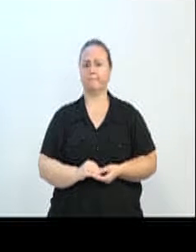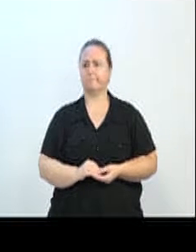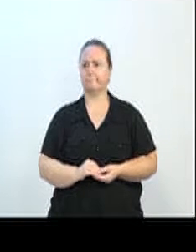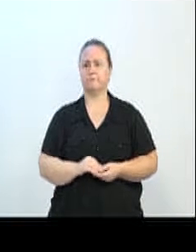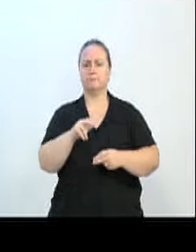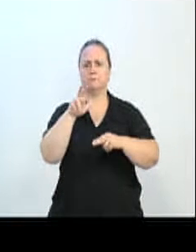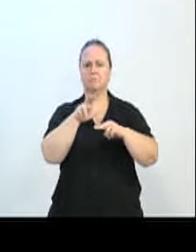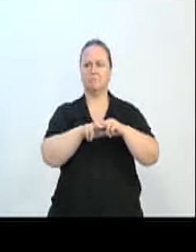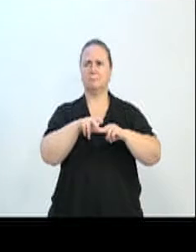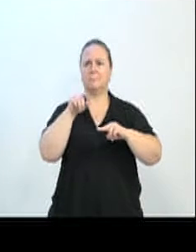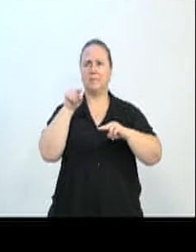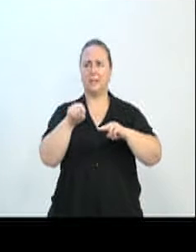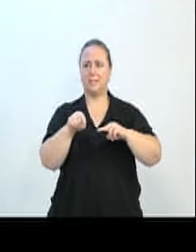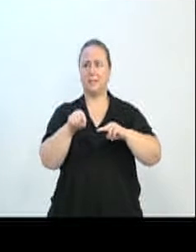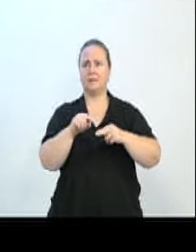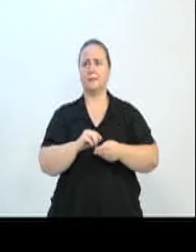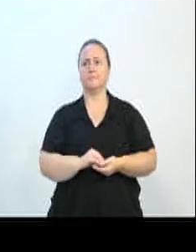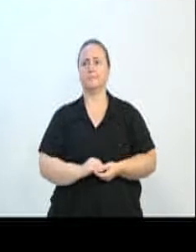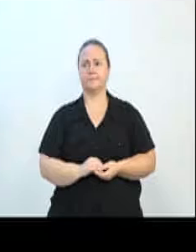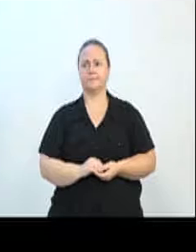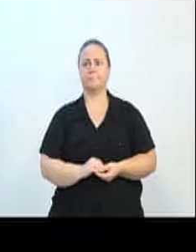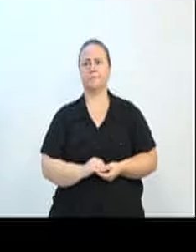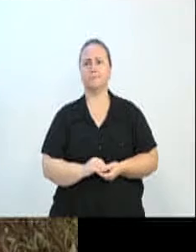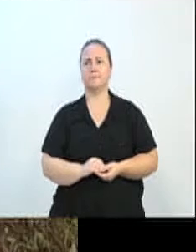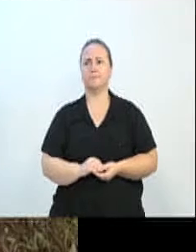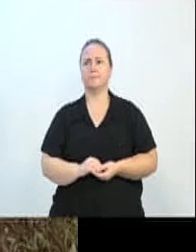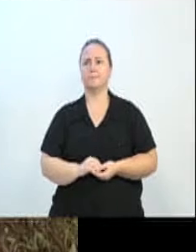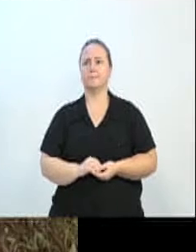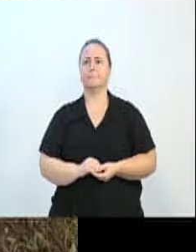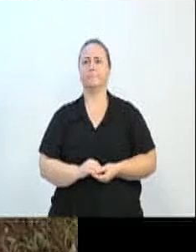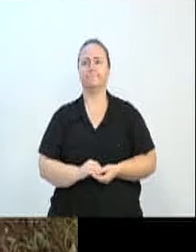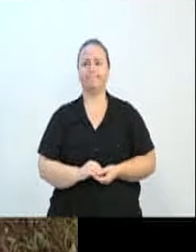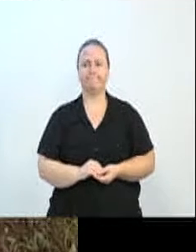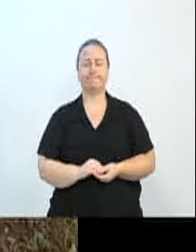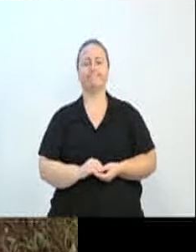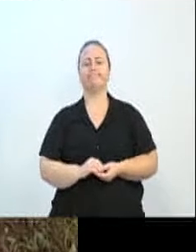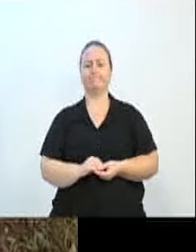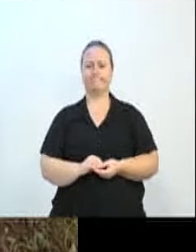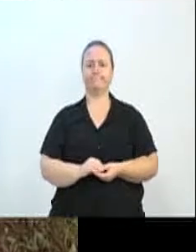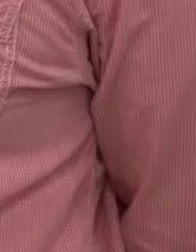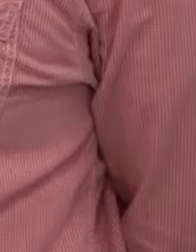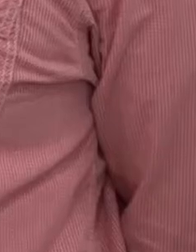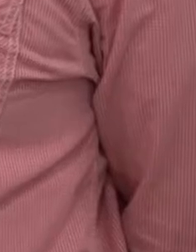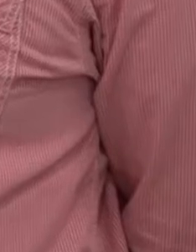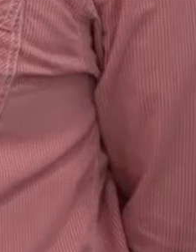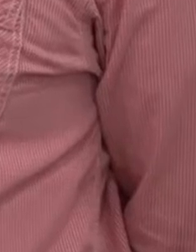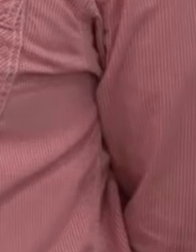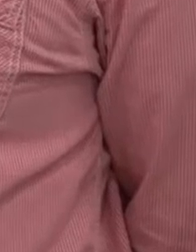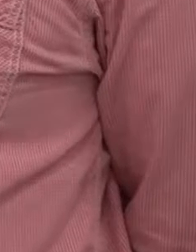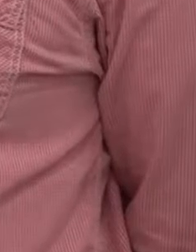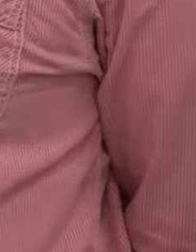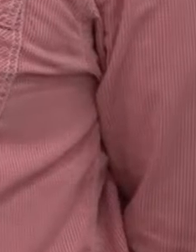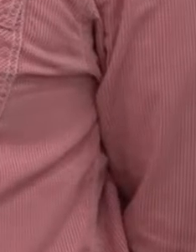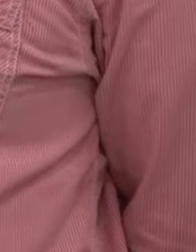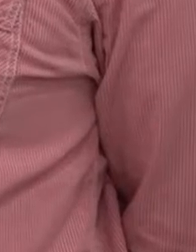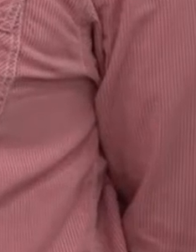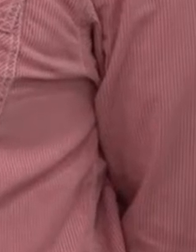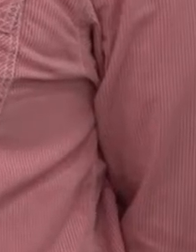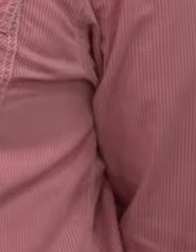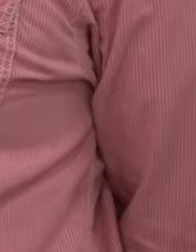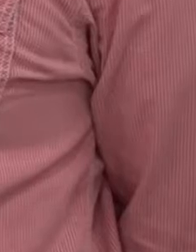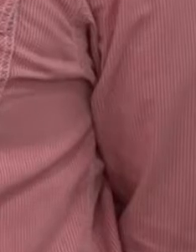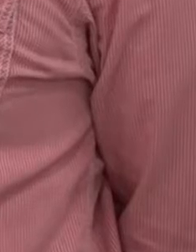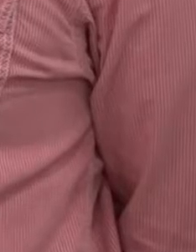São as demandas e vivências do dia a dia que comprovam a necessidade de discussão do assunto. E nós sim temos